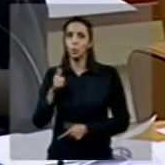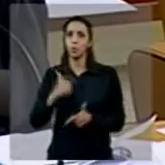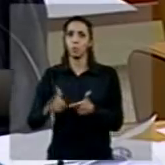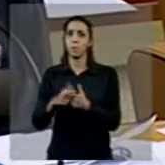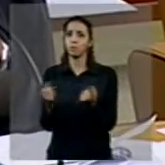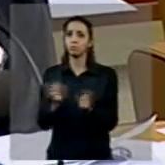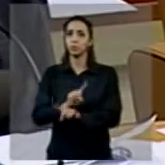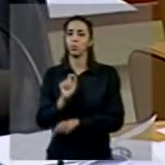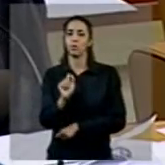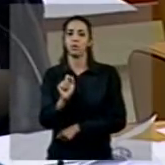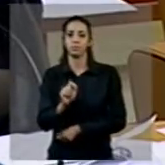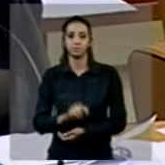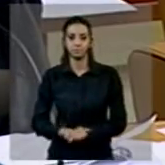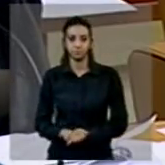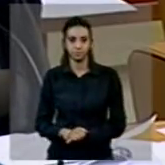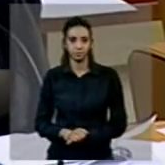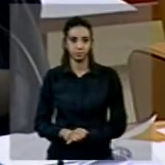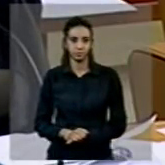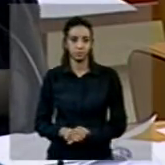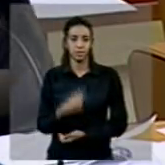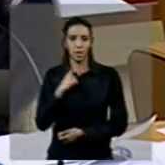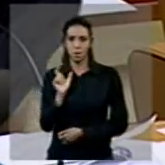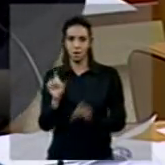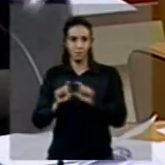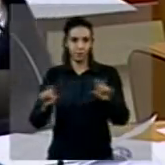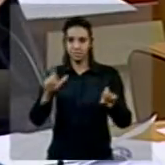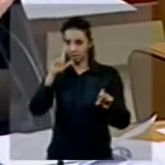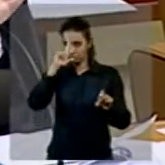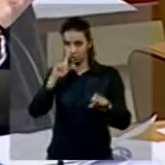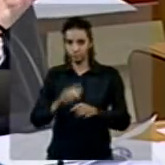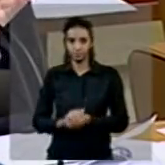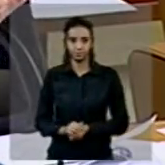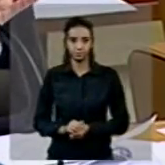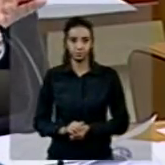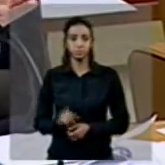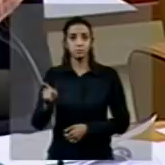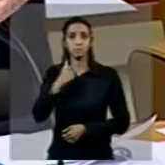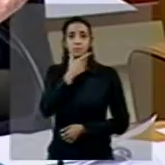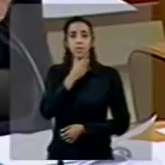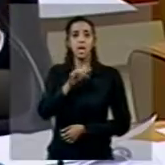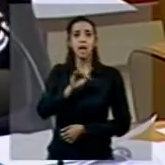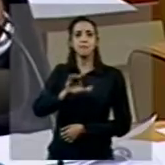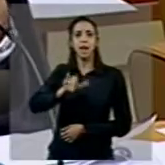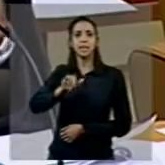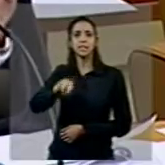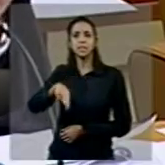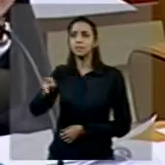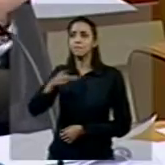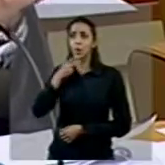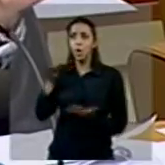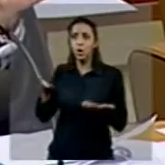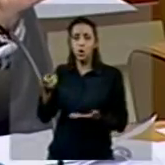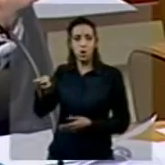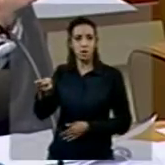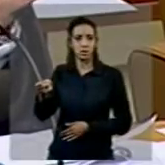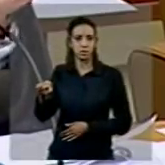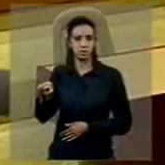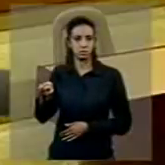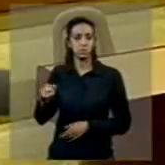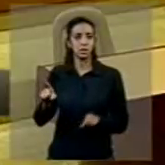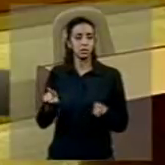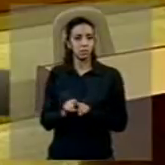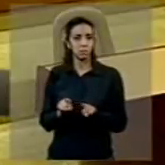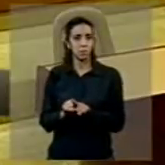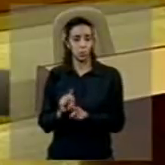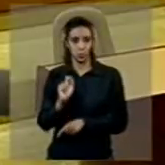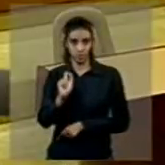repetir, ad impossibilia nemo tenentum. Aquilo que o ministro Fachin acabou de mencionar, assim, em obiter dictum. O que